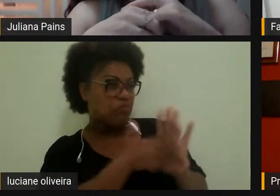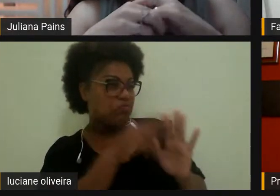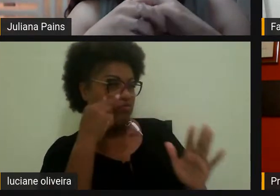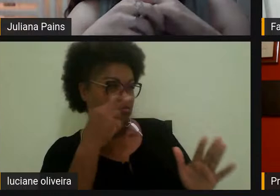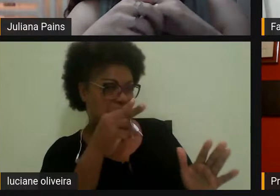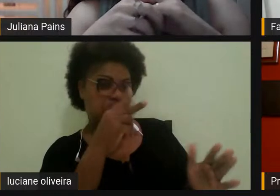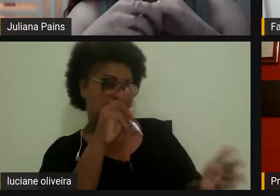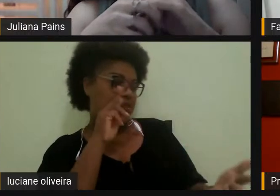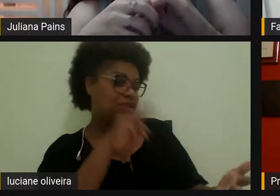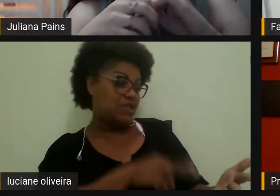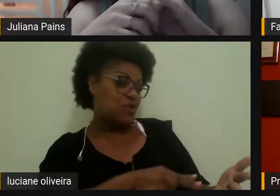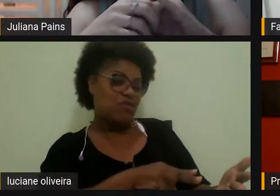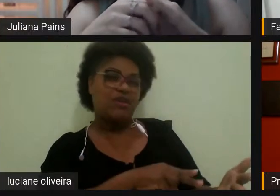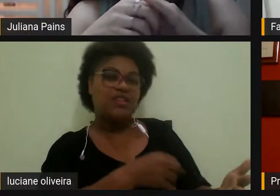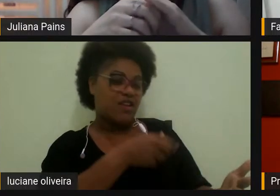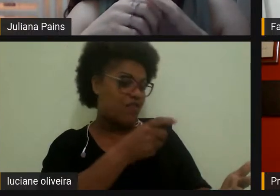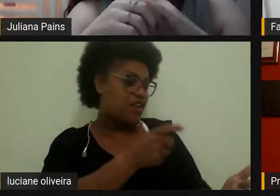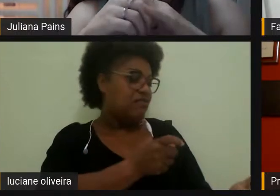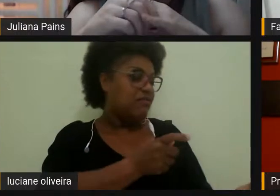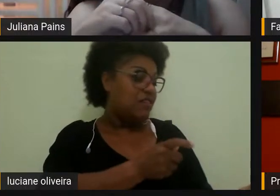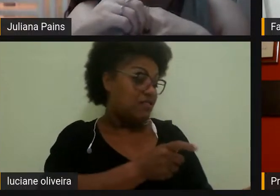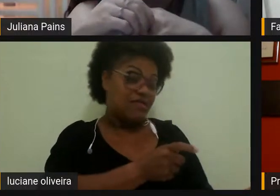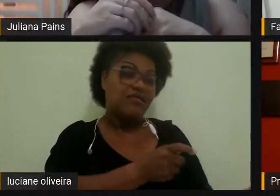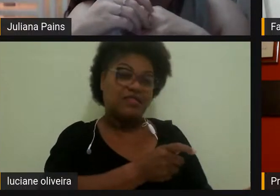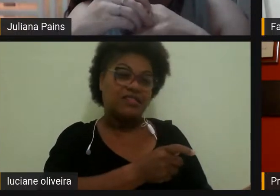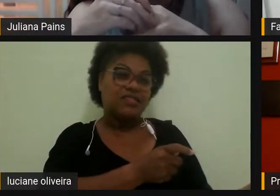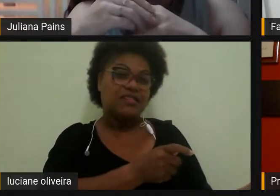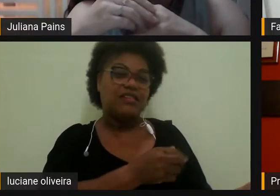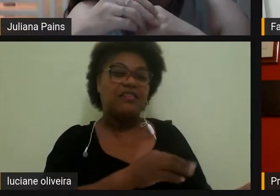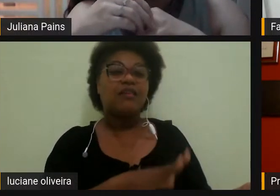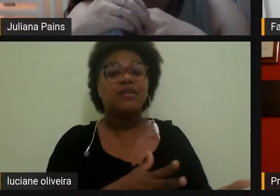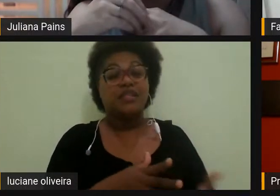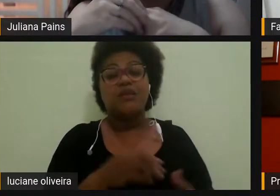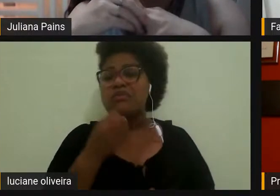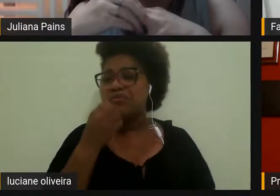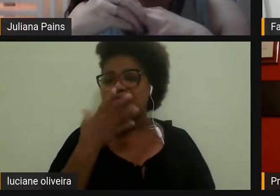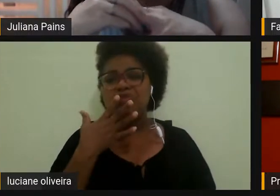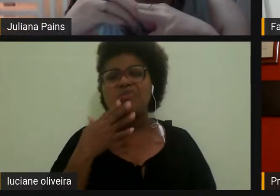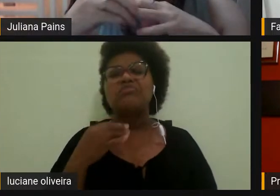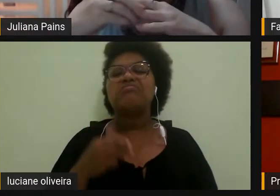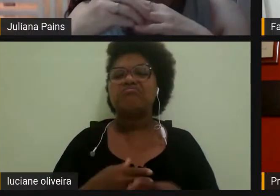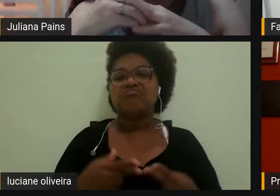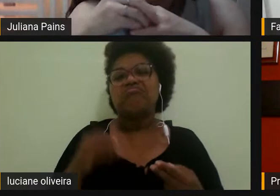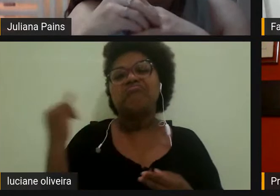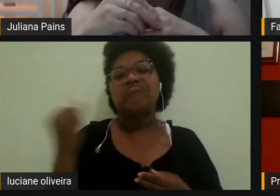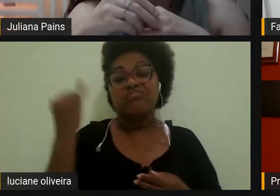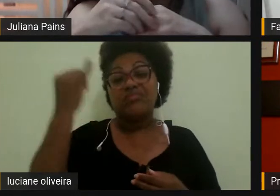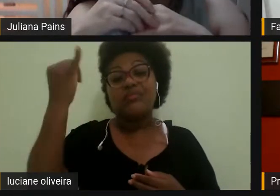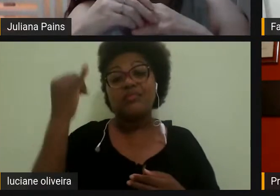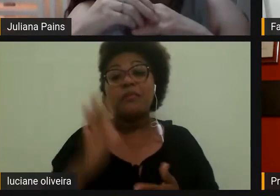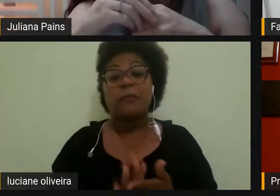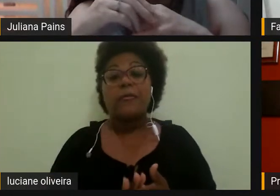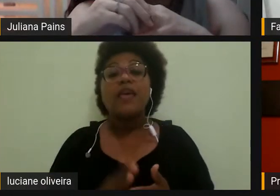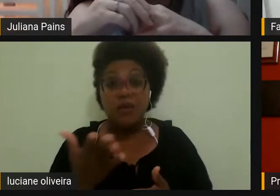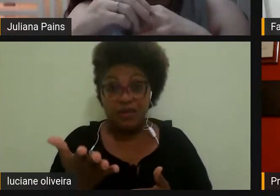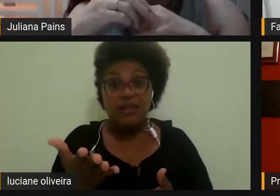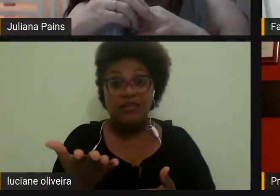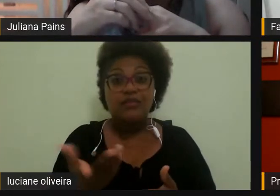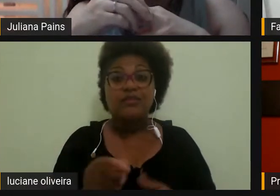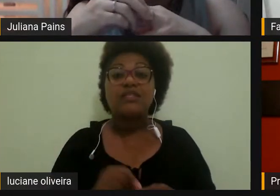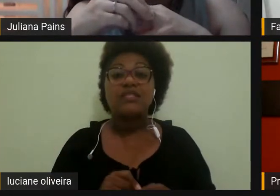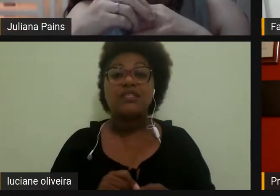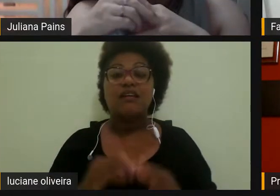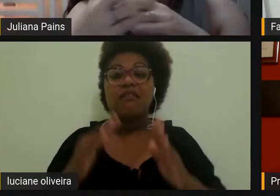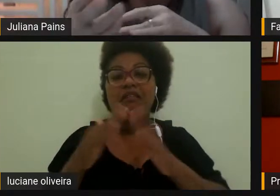acredito que é super super convergente eu acho que é uma questão bem interessante e que até trouxe é na casa inteligente e essa